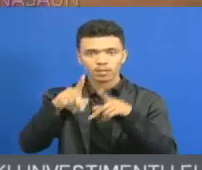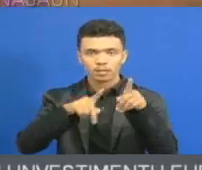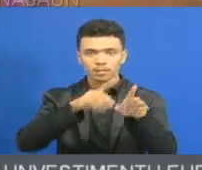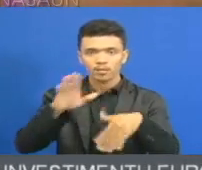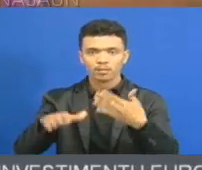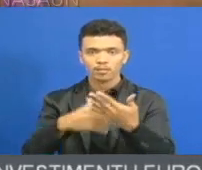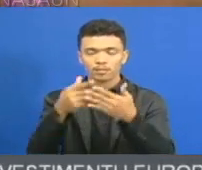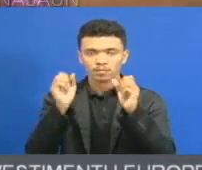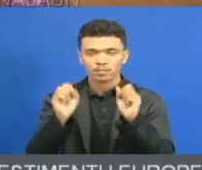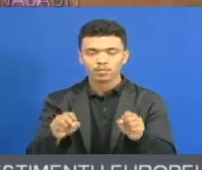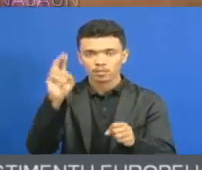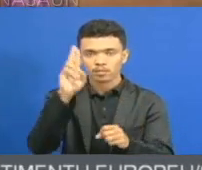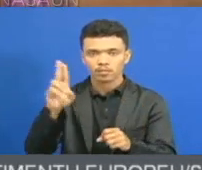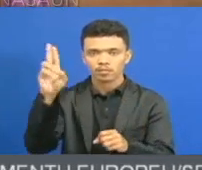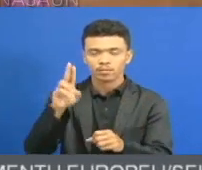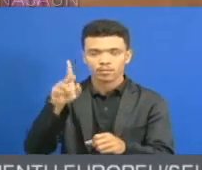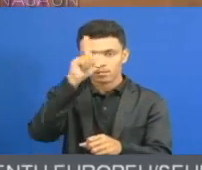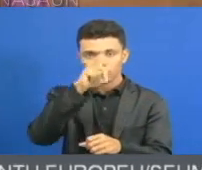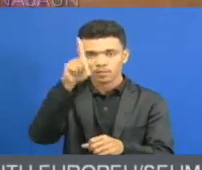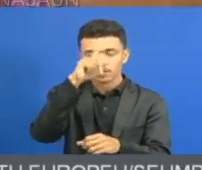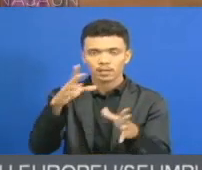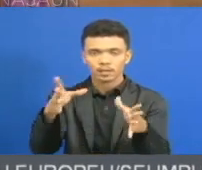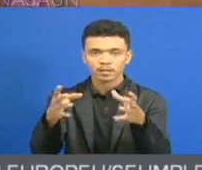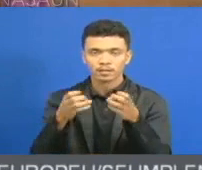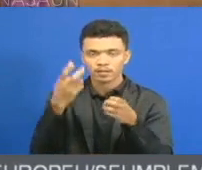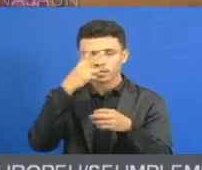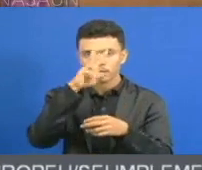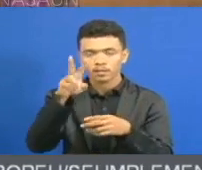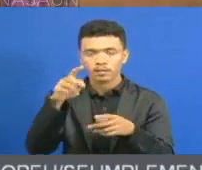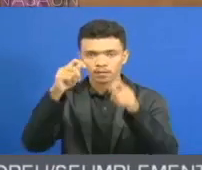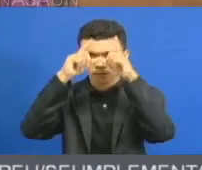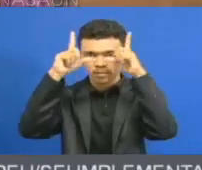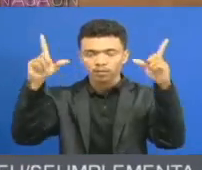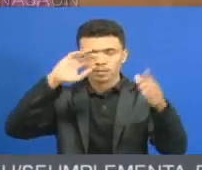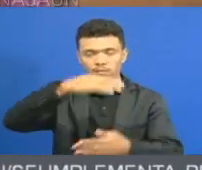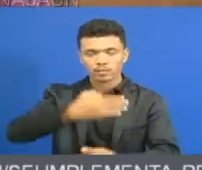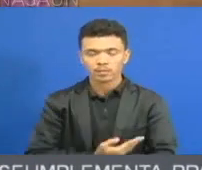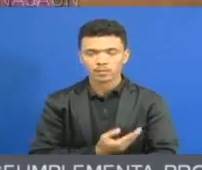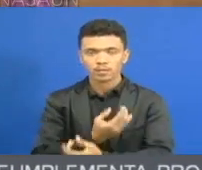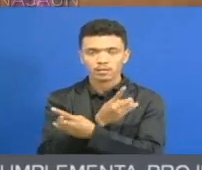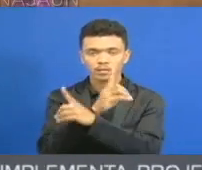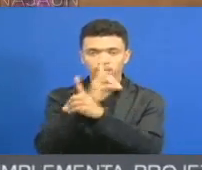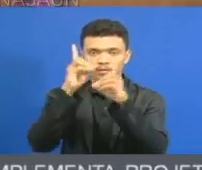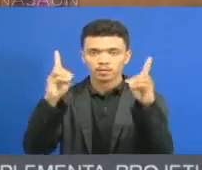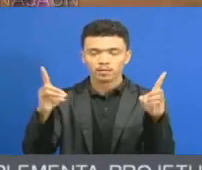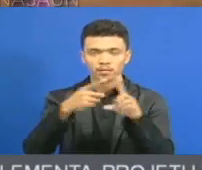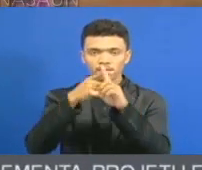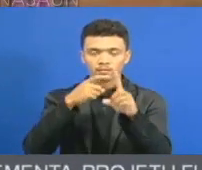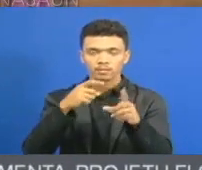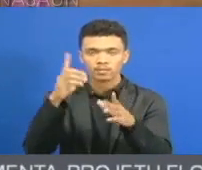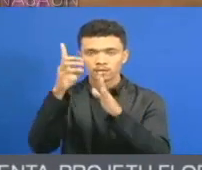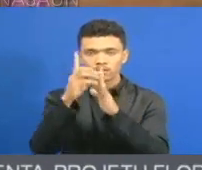ini, survei ini vibrante, hakar-hakare Timorannya demokrasi kap vibrante, kono ba levantamento hotu,